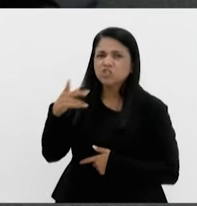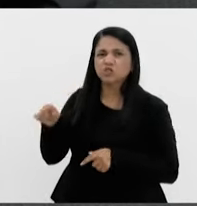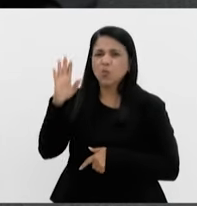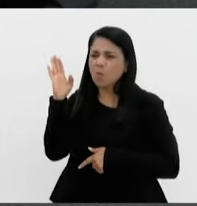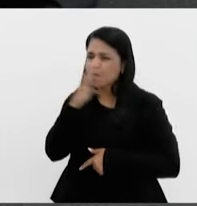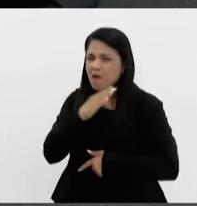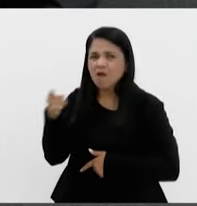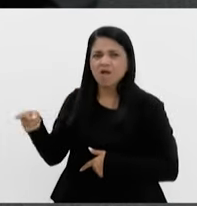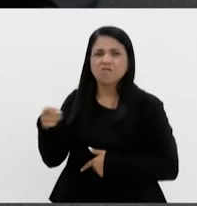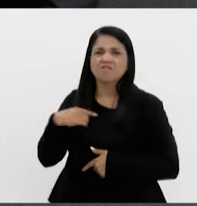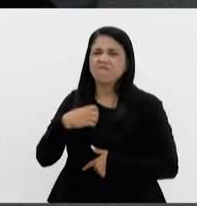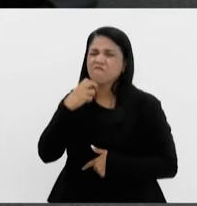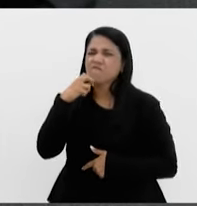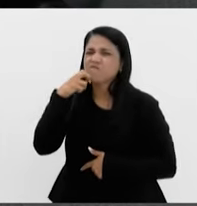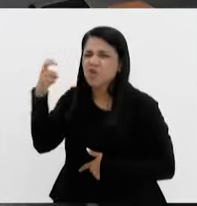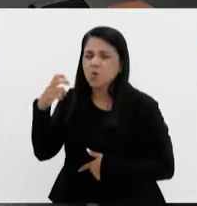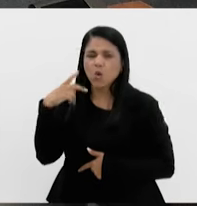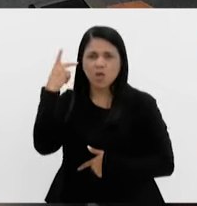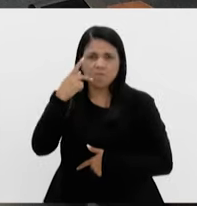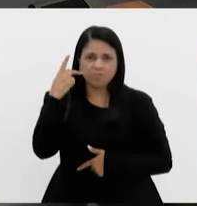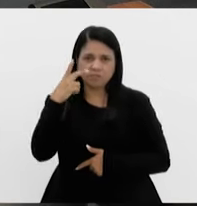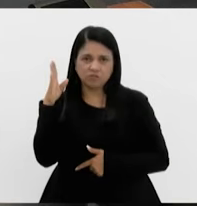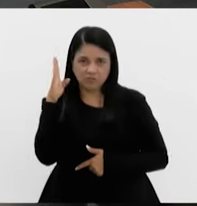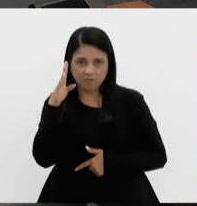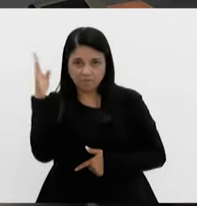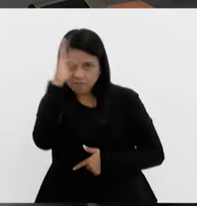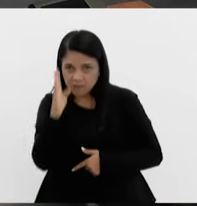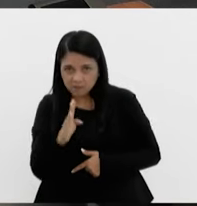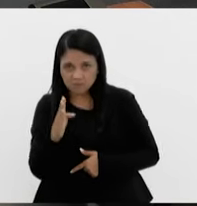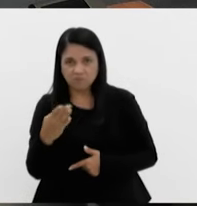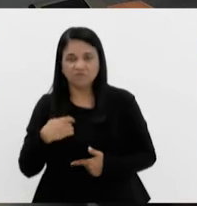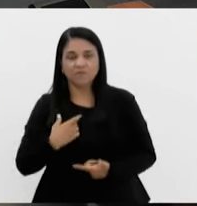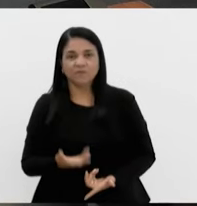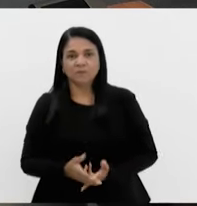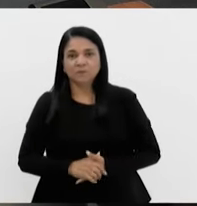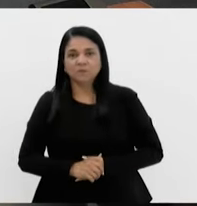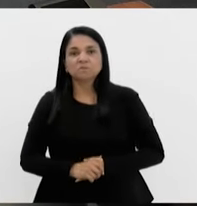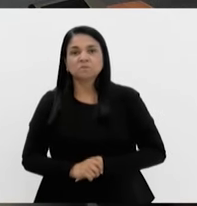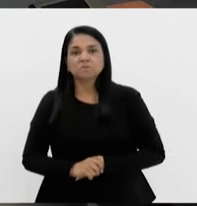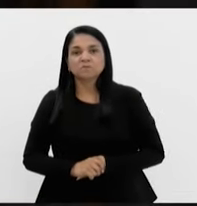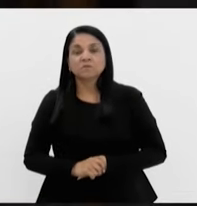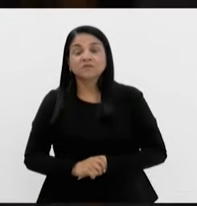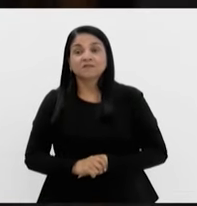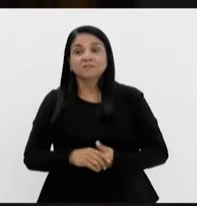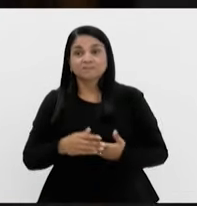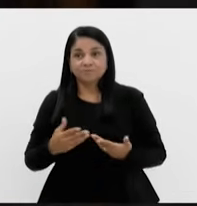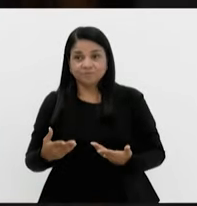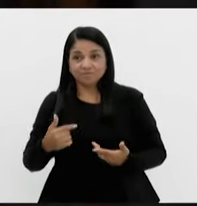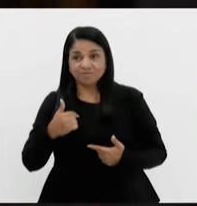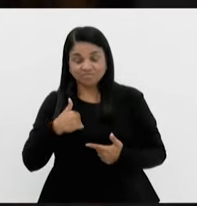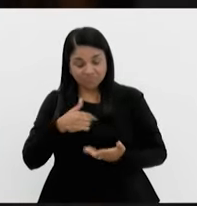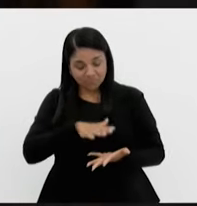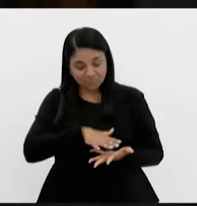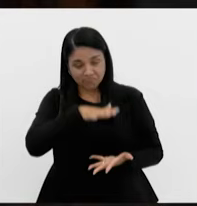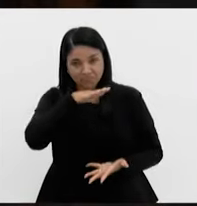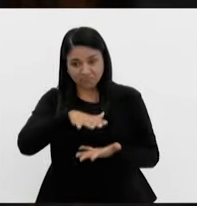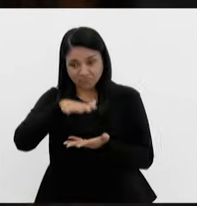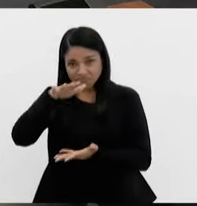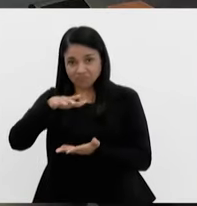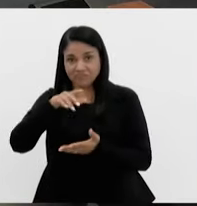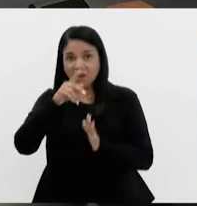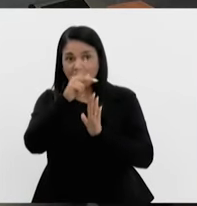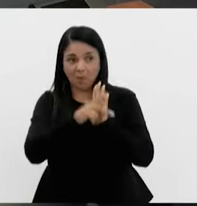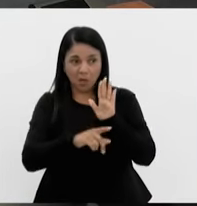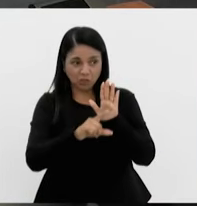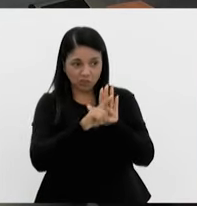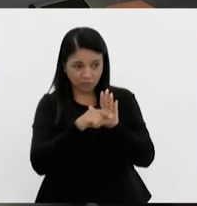a política brasileira Presidente brevidade que ainda tô com uma pilha de projetos eu vou